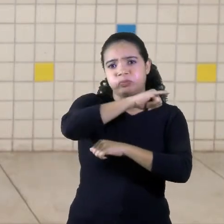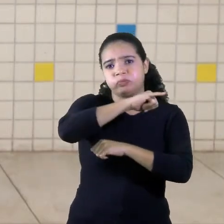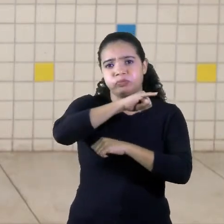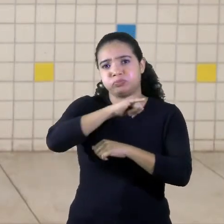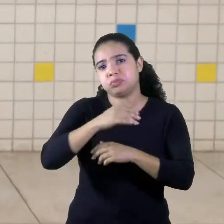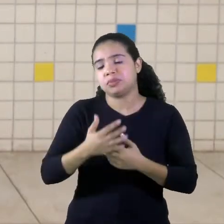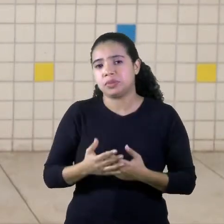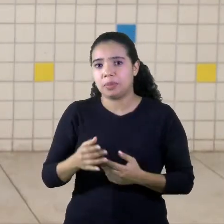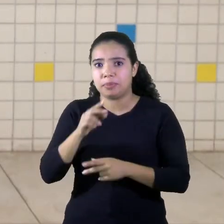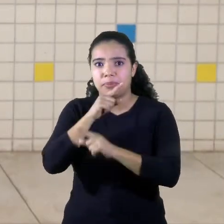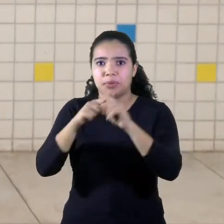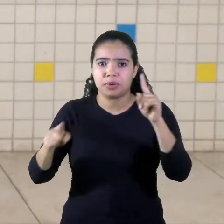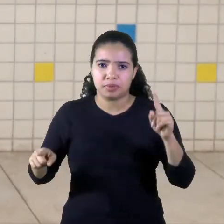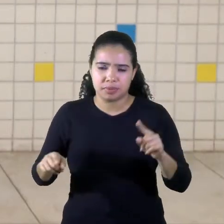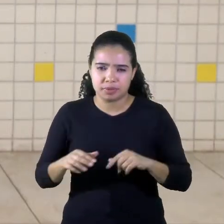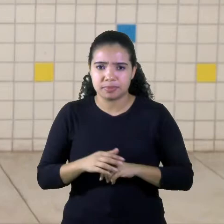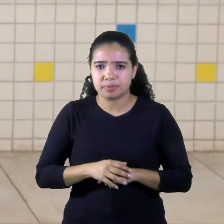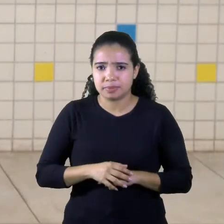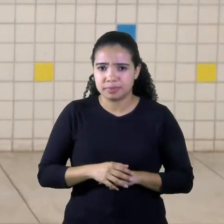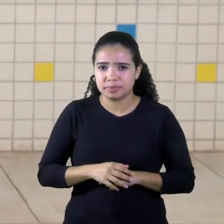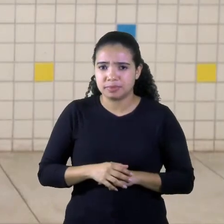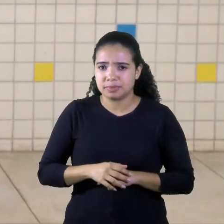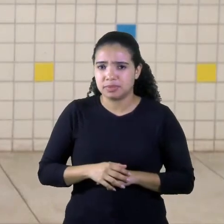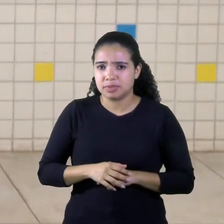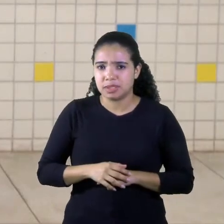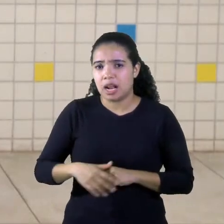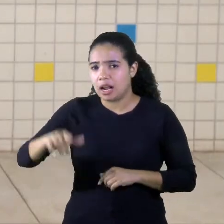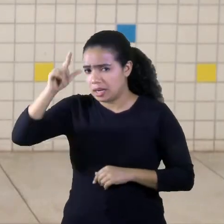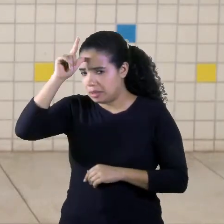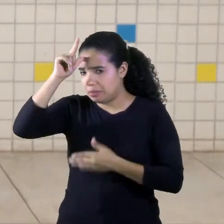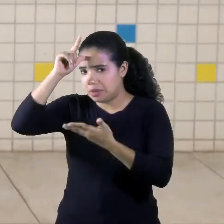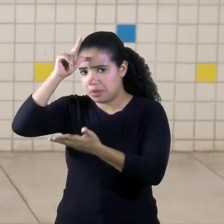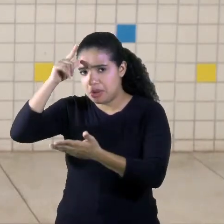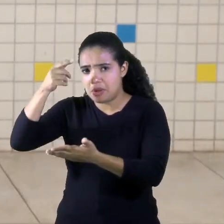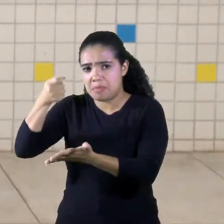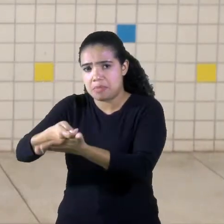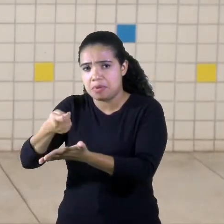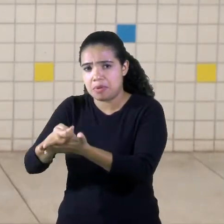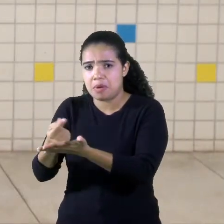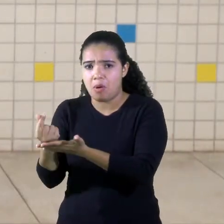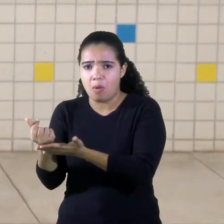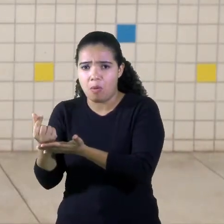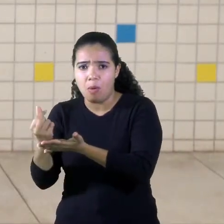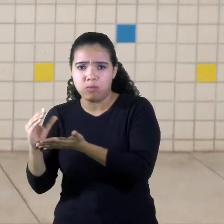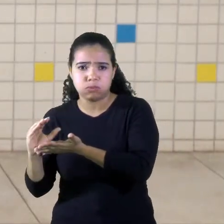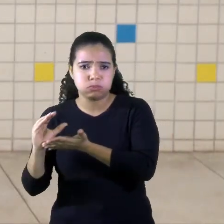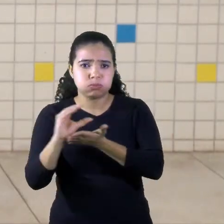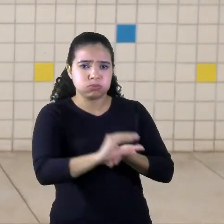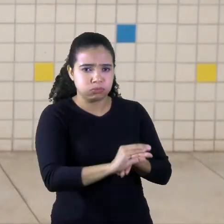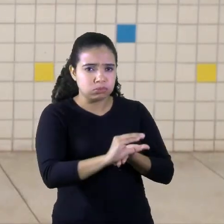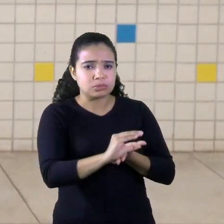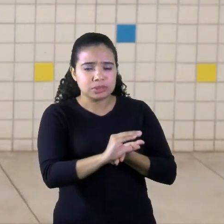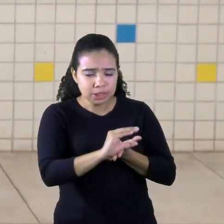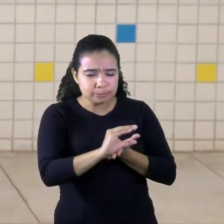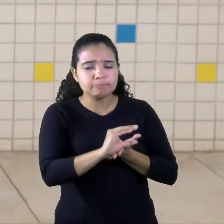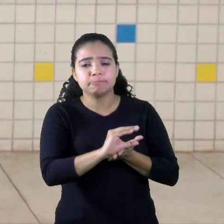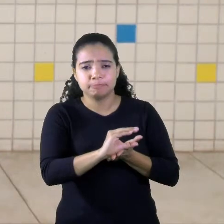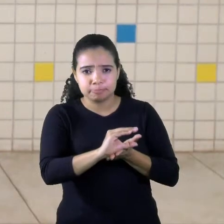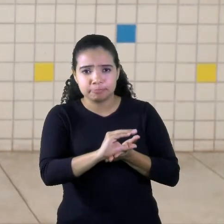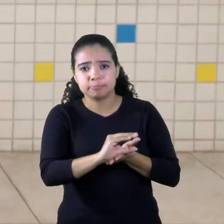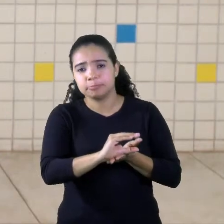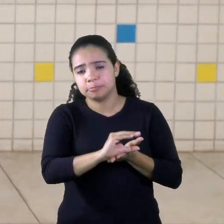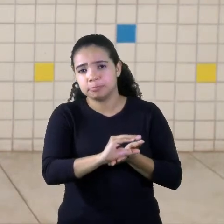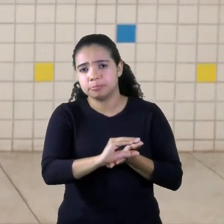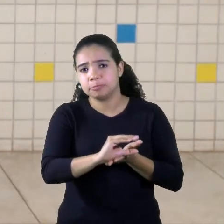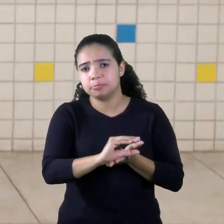proibidos. A Alemanha também era obrigada a pagar indenização.